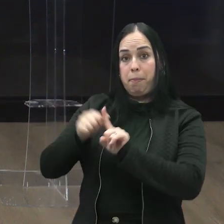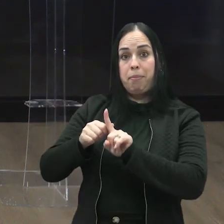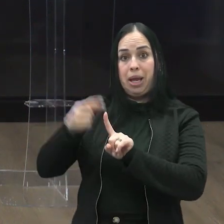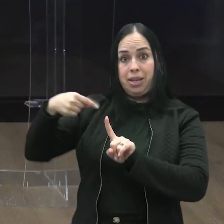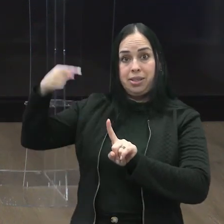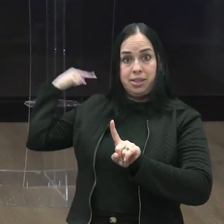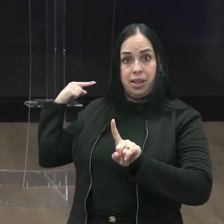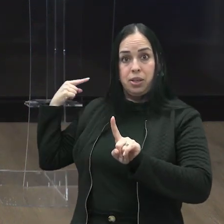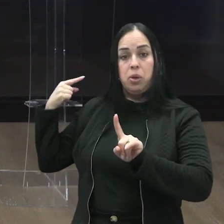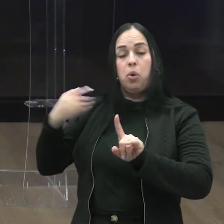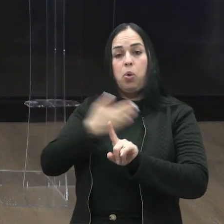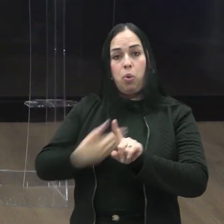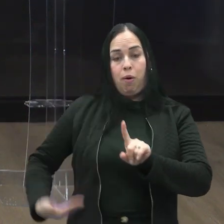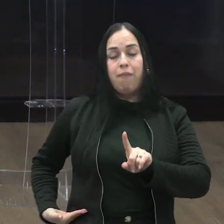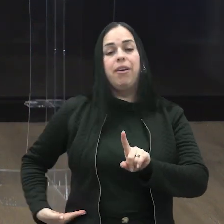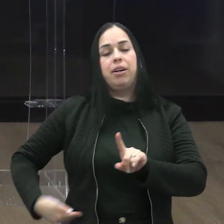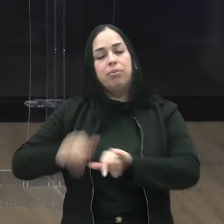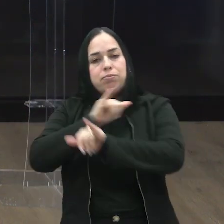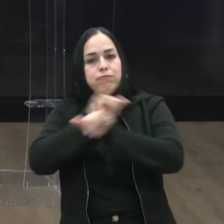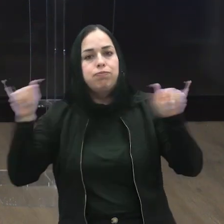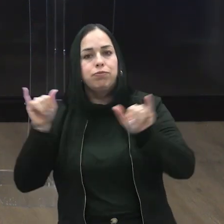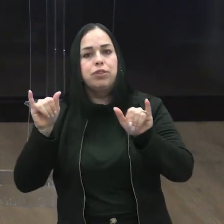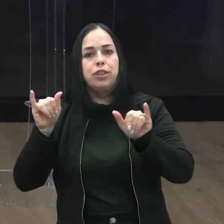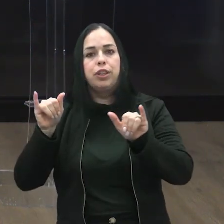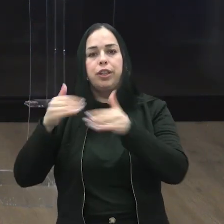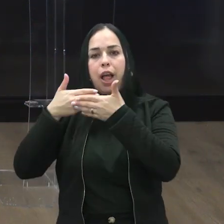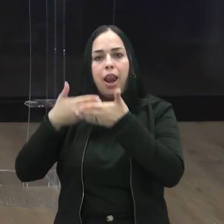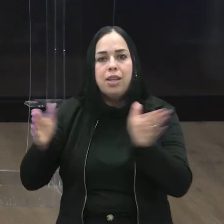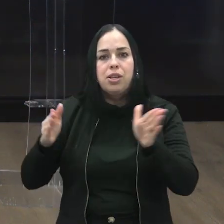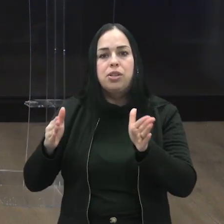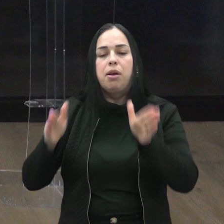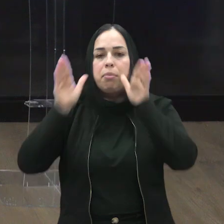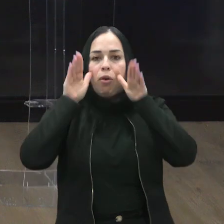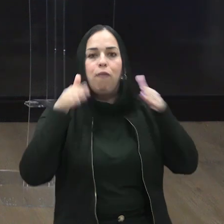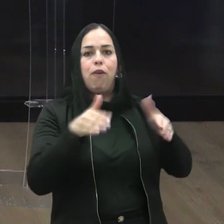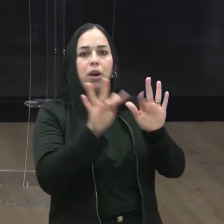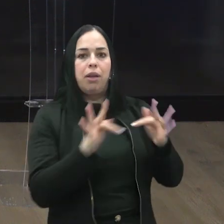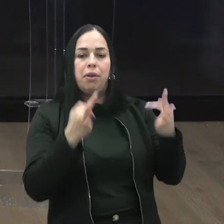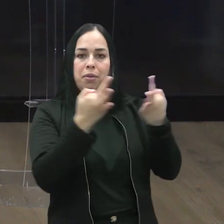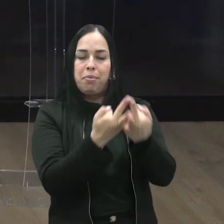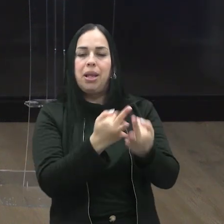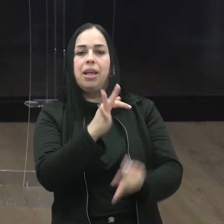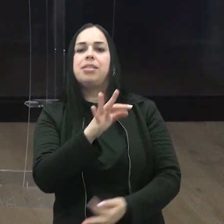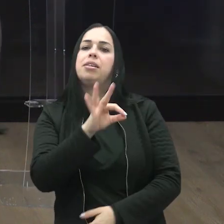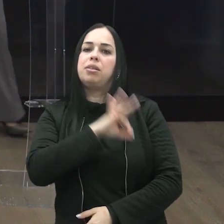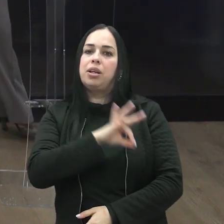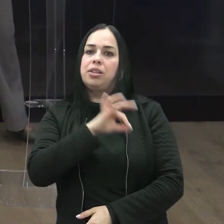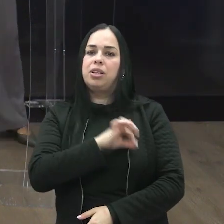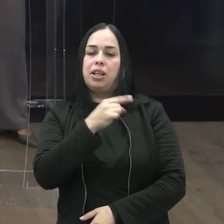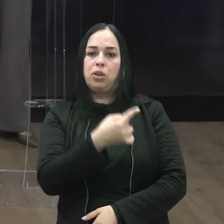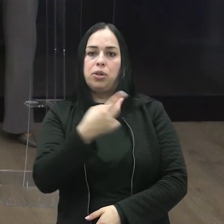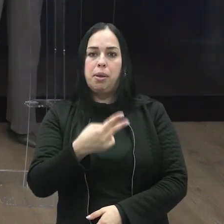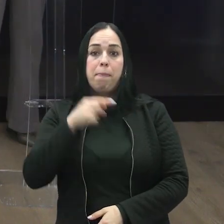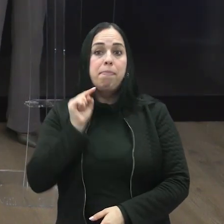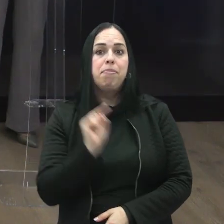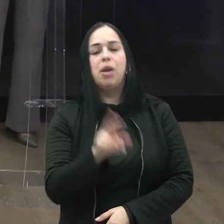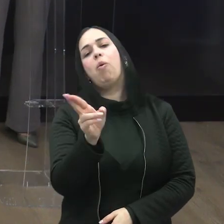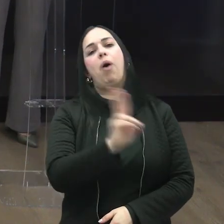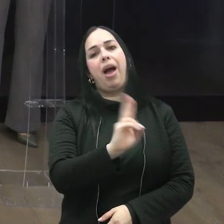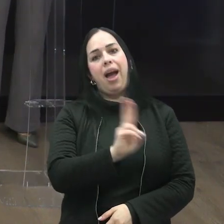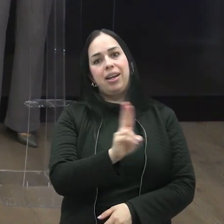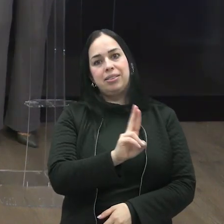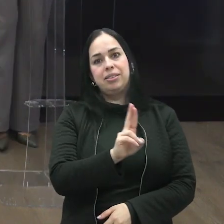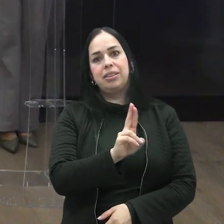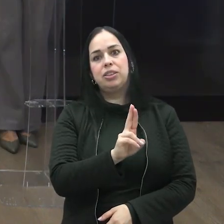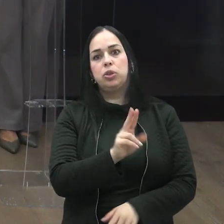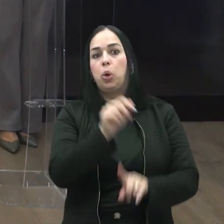crédito imobiliário da faixa 4 do programa Minha Casa Minha Vida, que é voltado para famílias da classe média, pessoas com renda de até